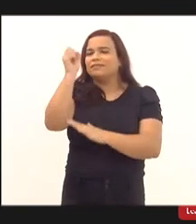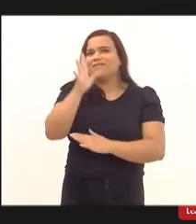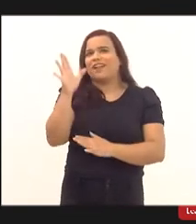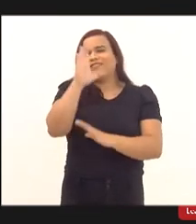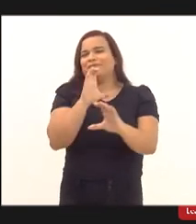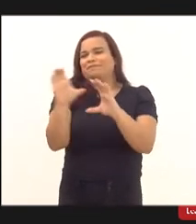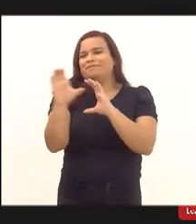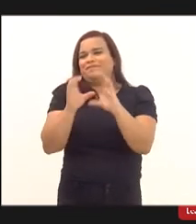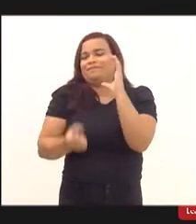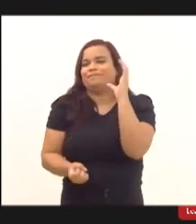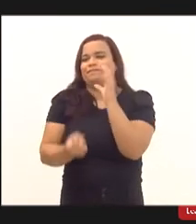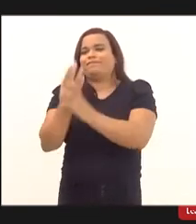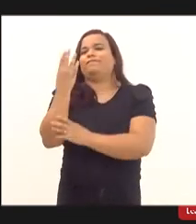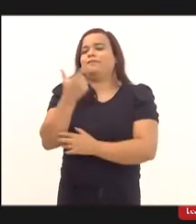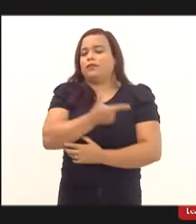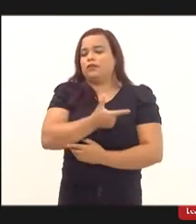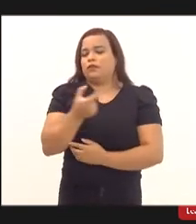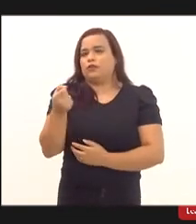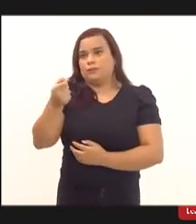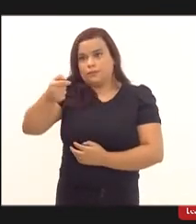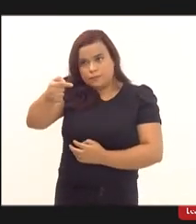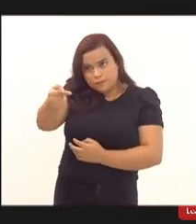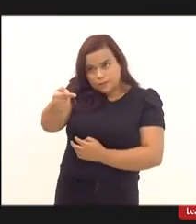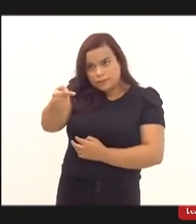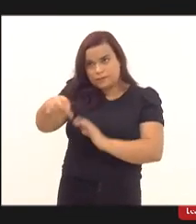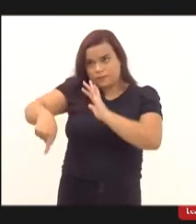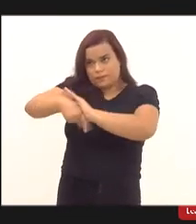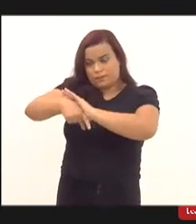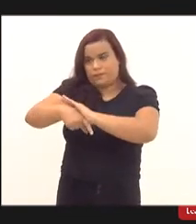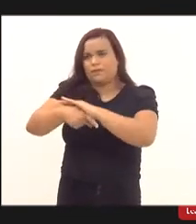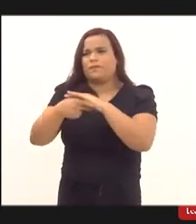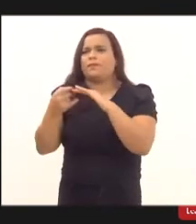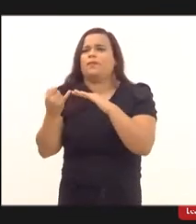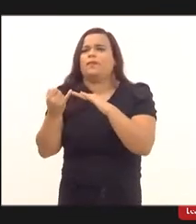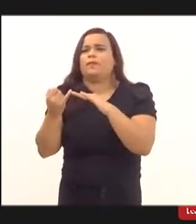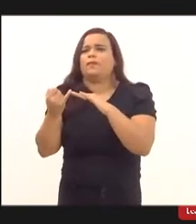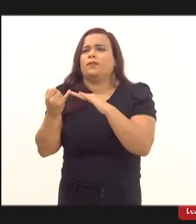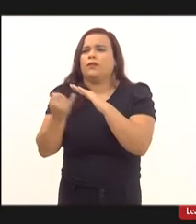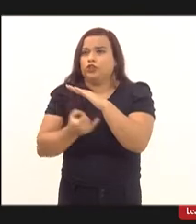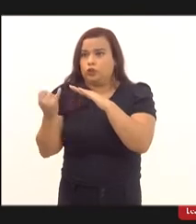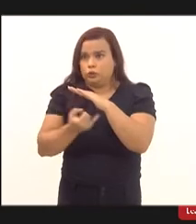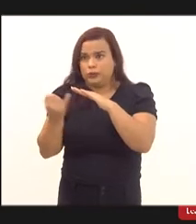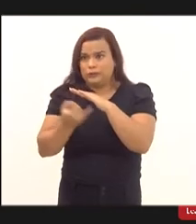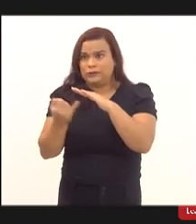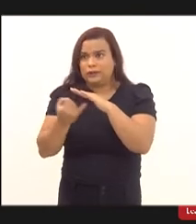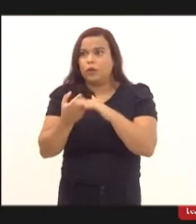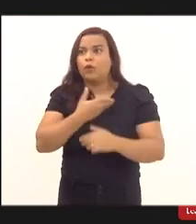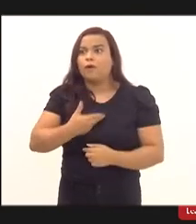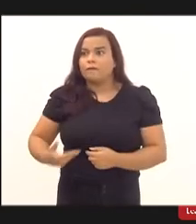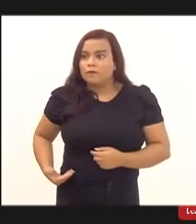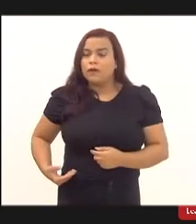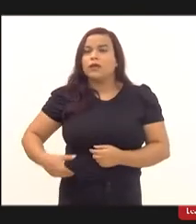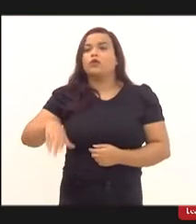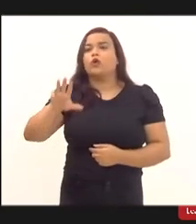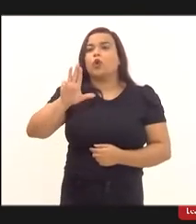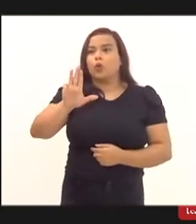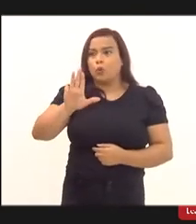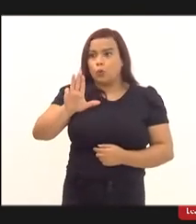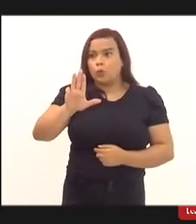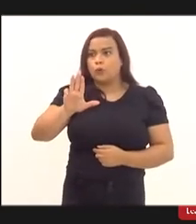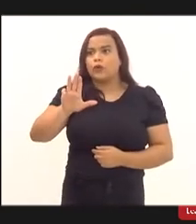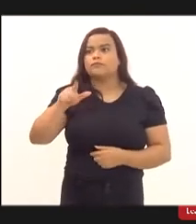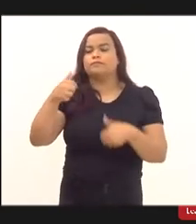instituída em 2007 pelo governo Lula com o declarado o objetivo de